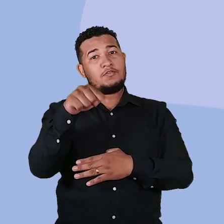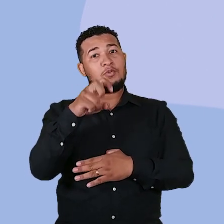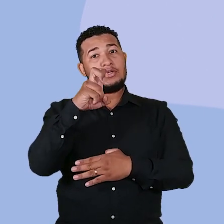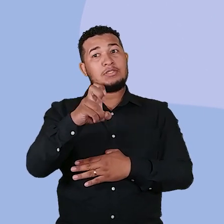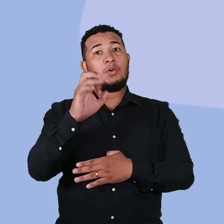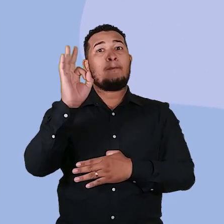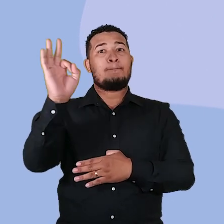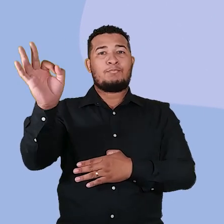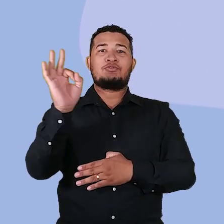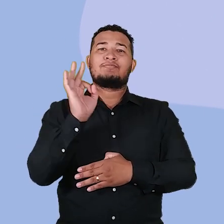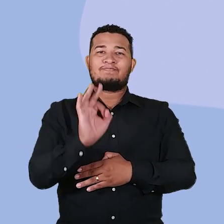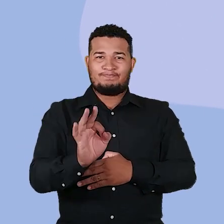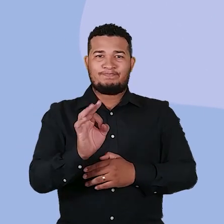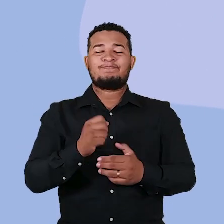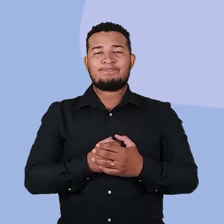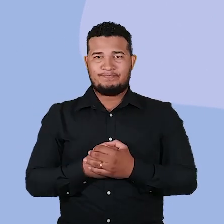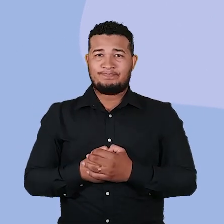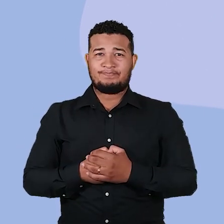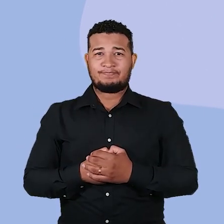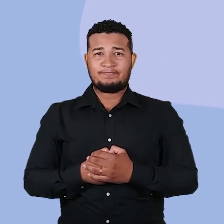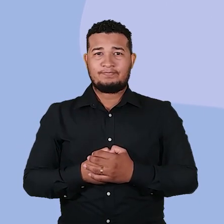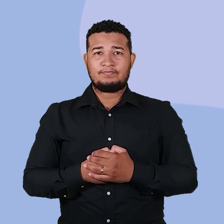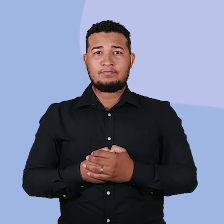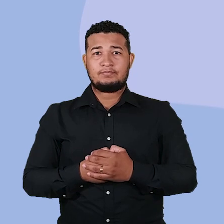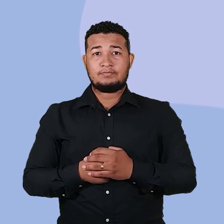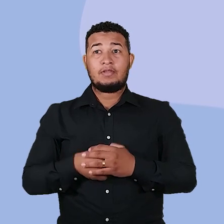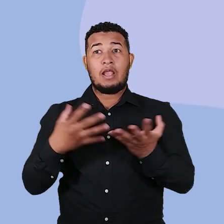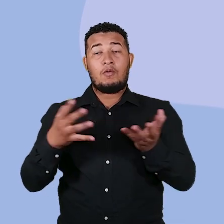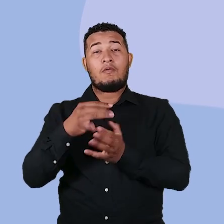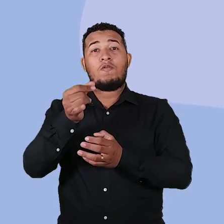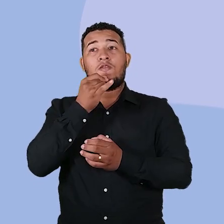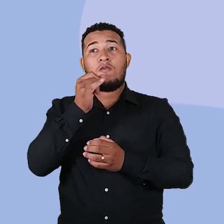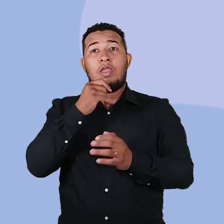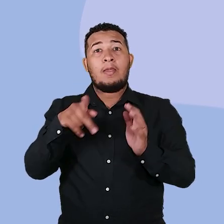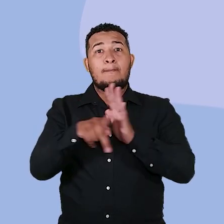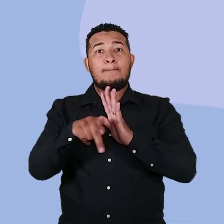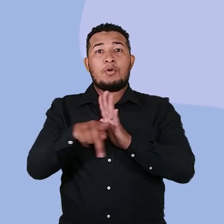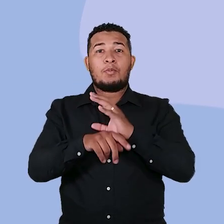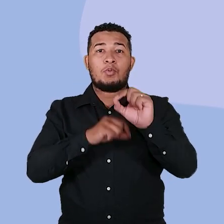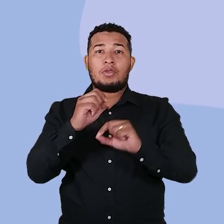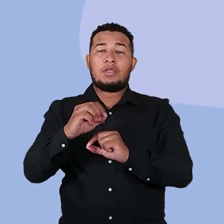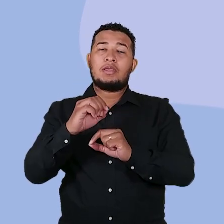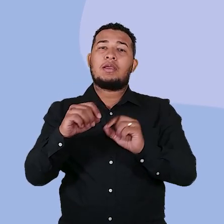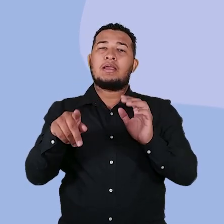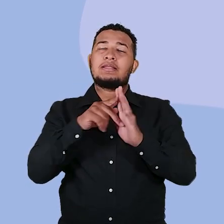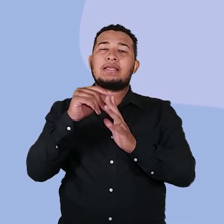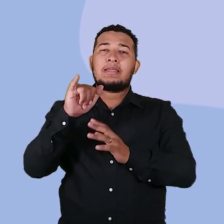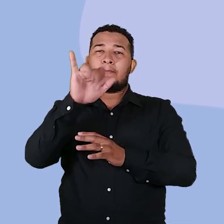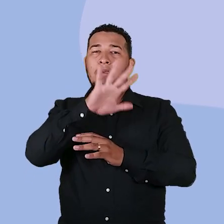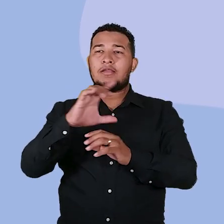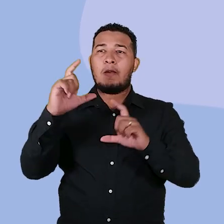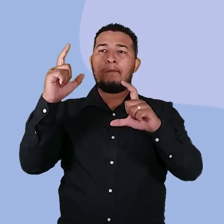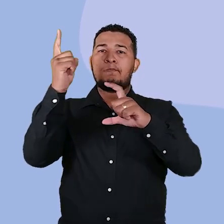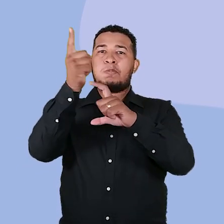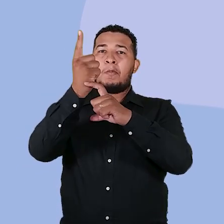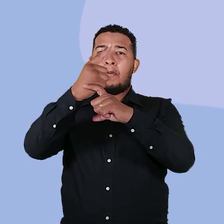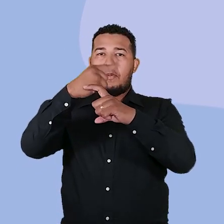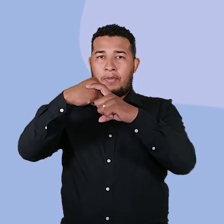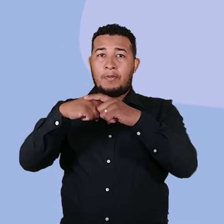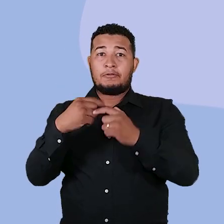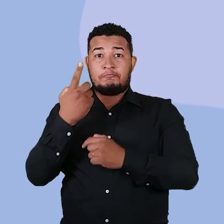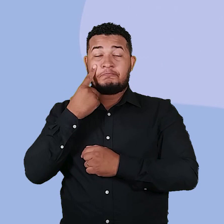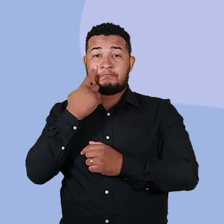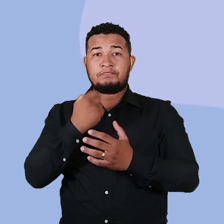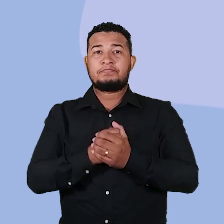oito 37,5 por cento exemplos agora com diagrama de venn